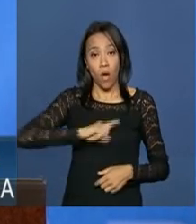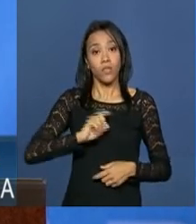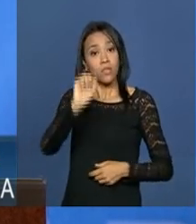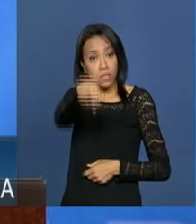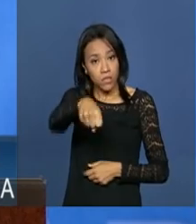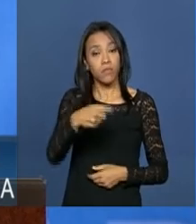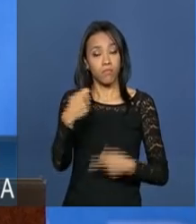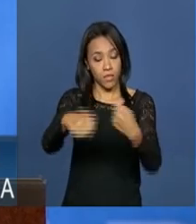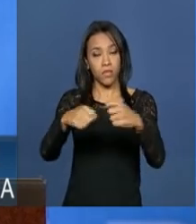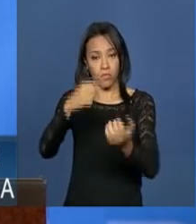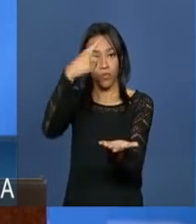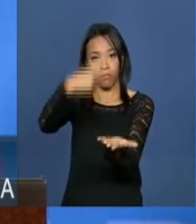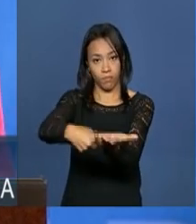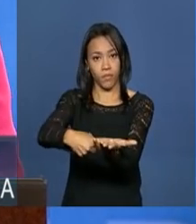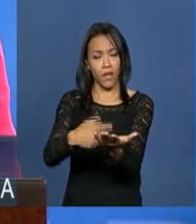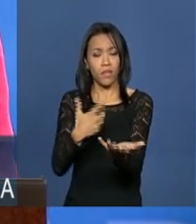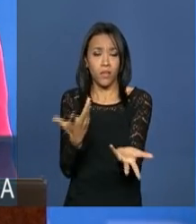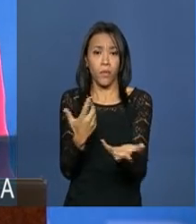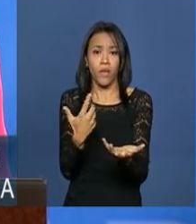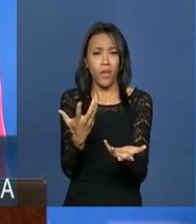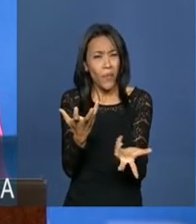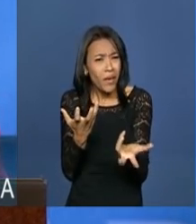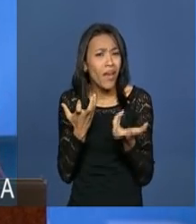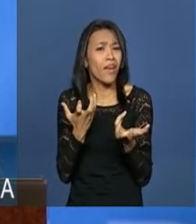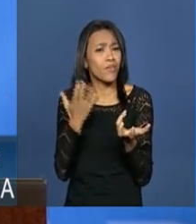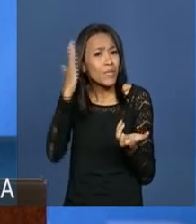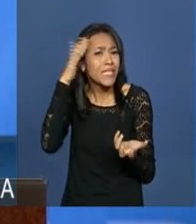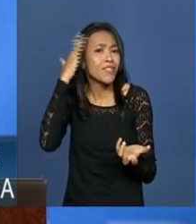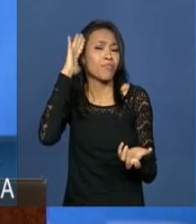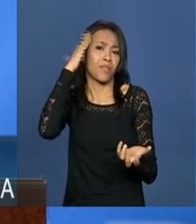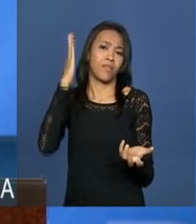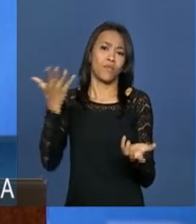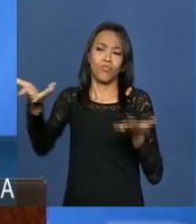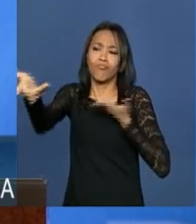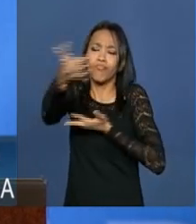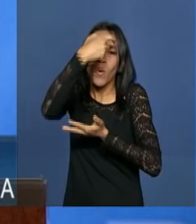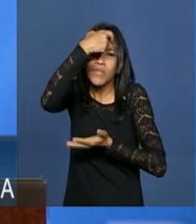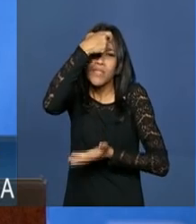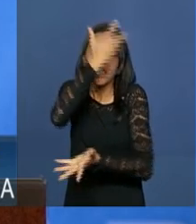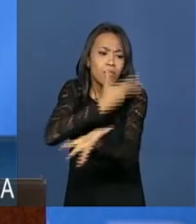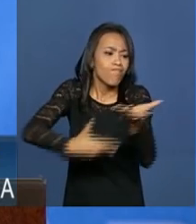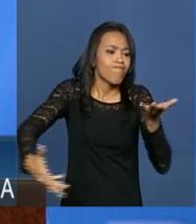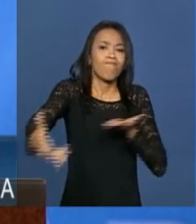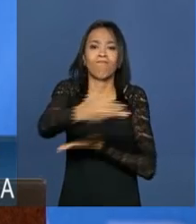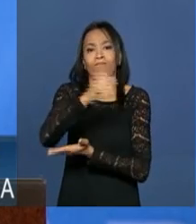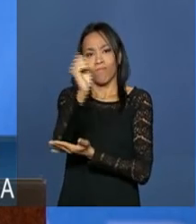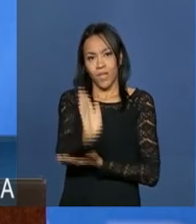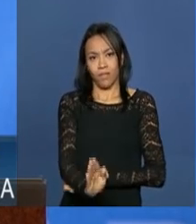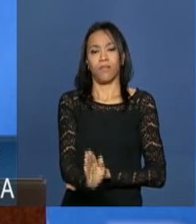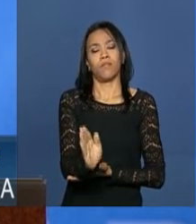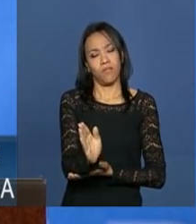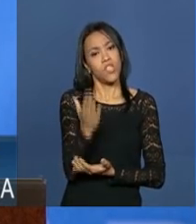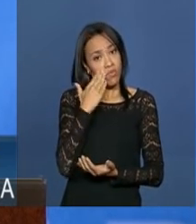sim de um pacto. Eu quero o entendimento nacional. Tenho certeza que vocês querem um